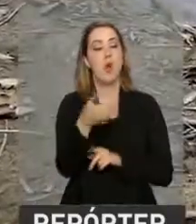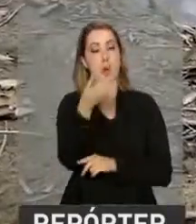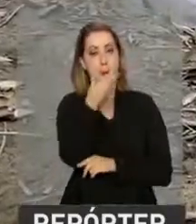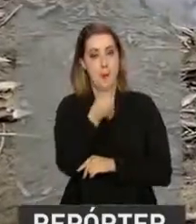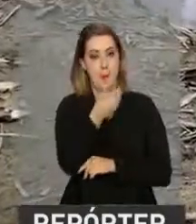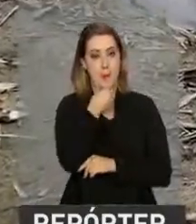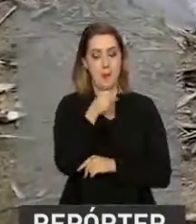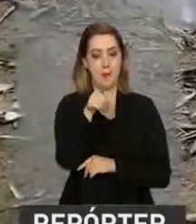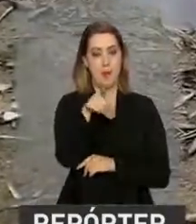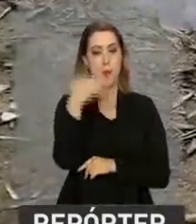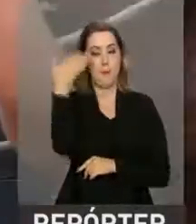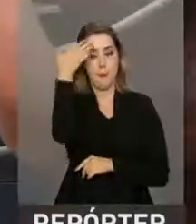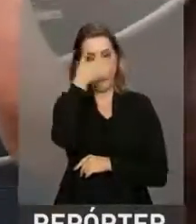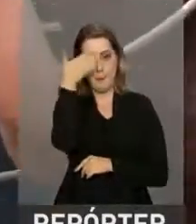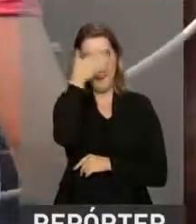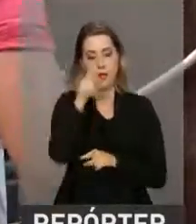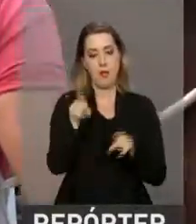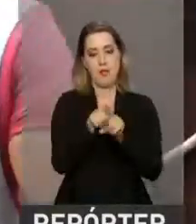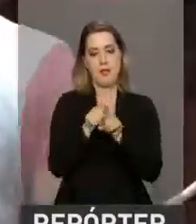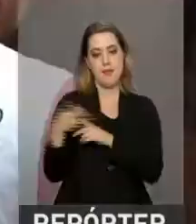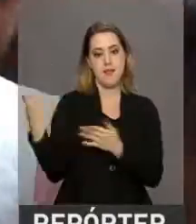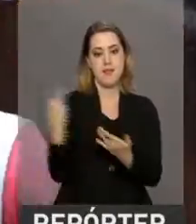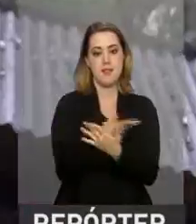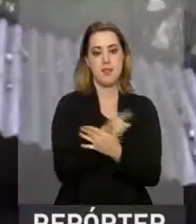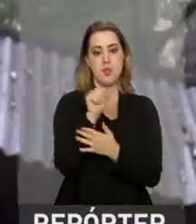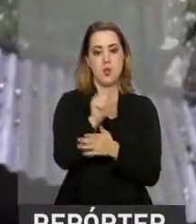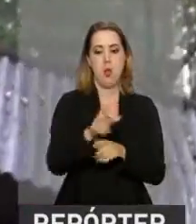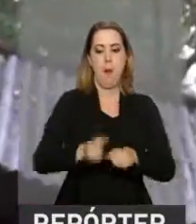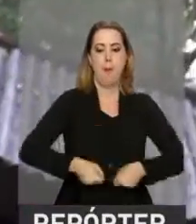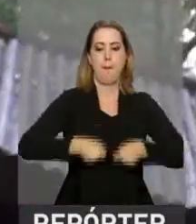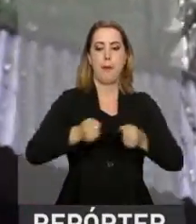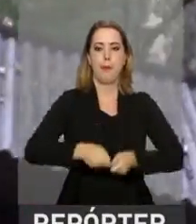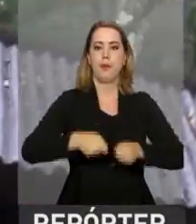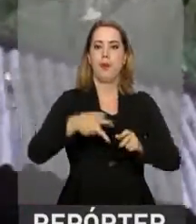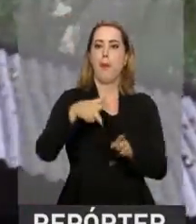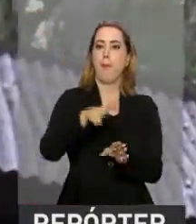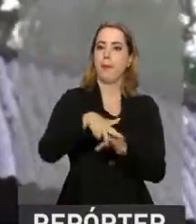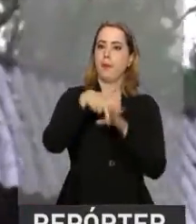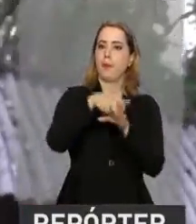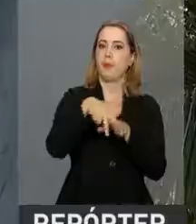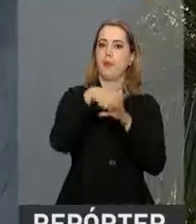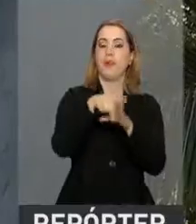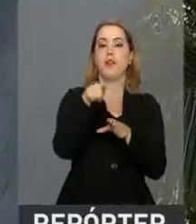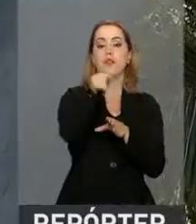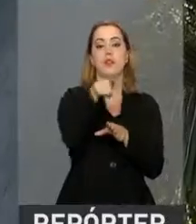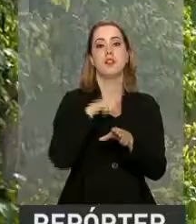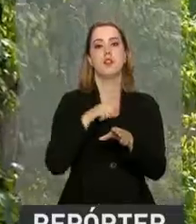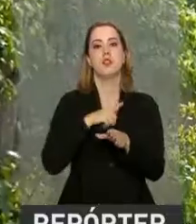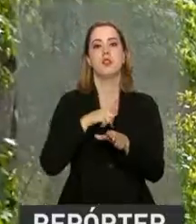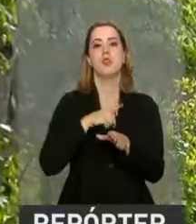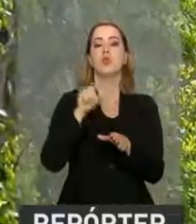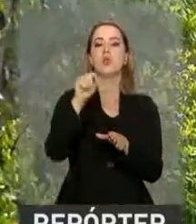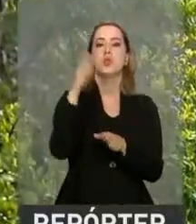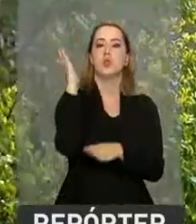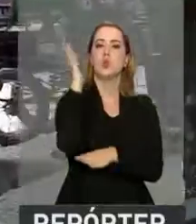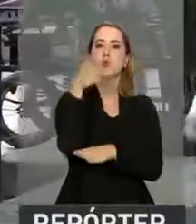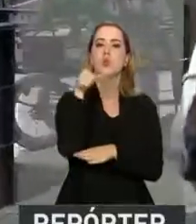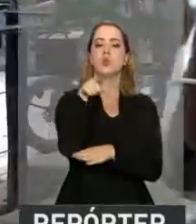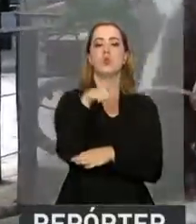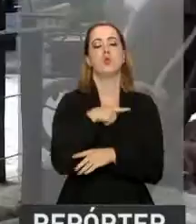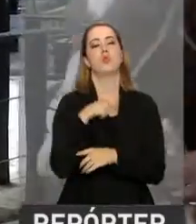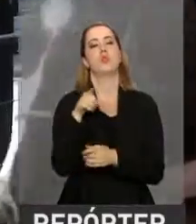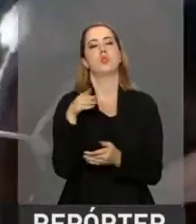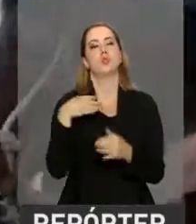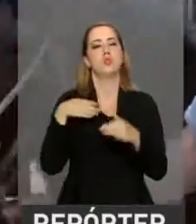maria estela deficiente visual realizou o sonho de andar a cavalo as aventuras foram até o fazenda na cidade de socorro